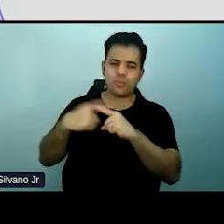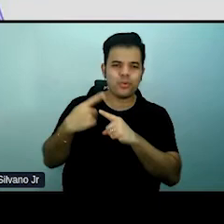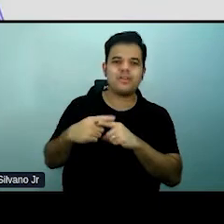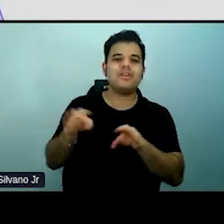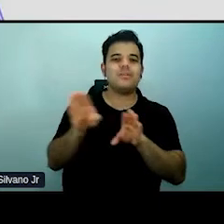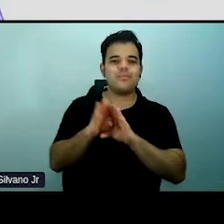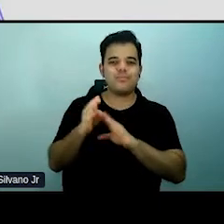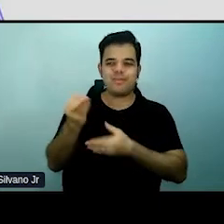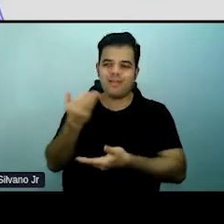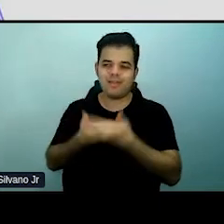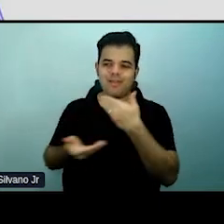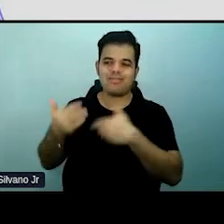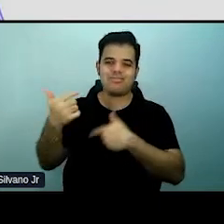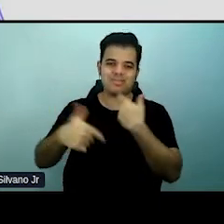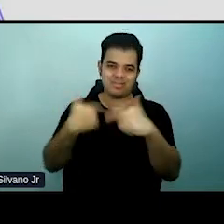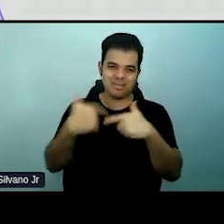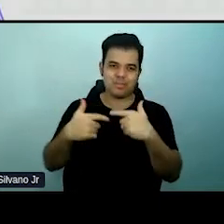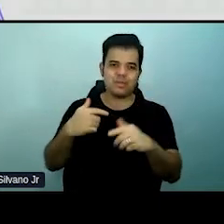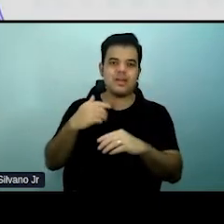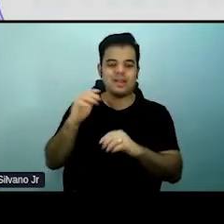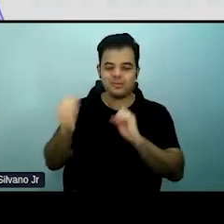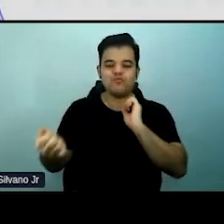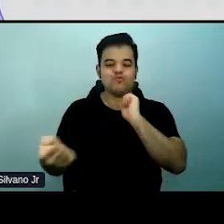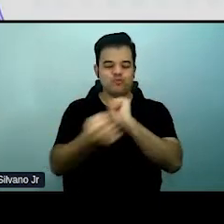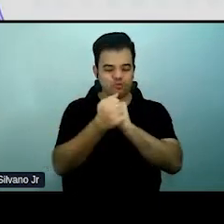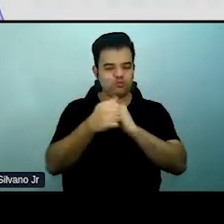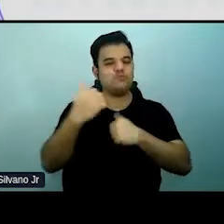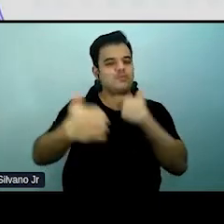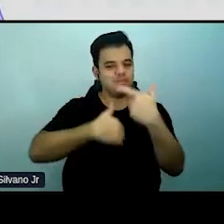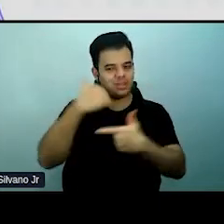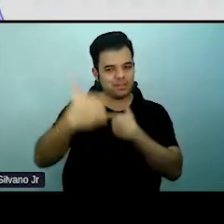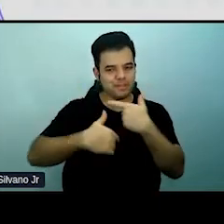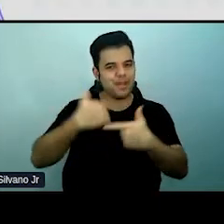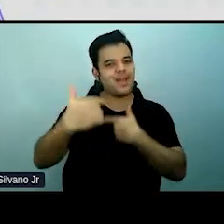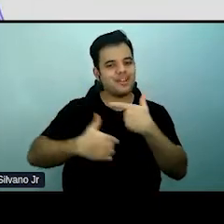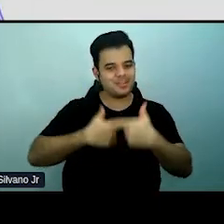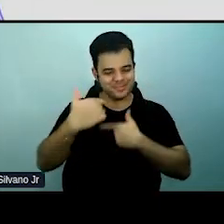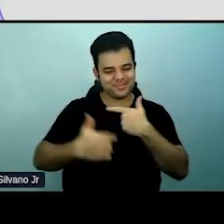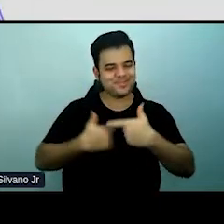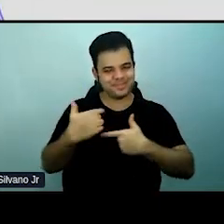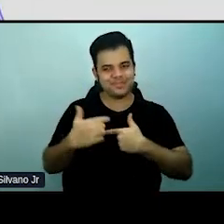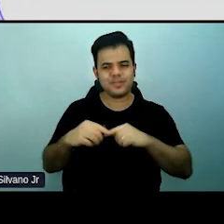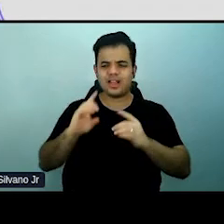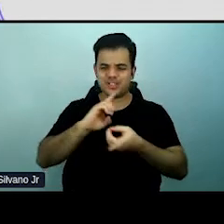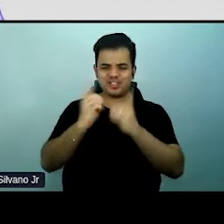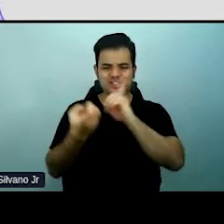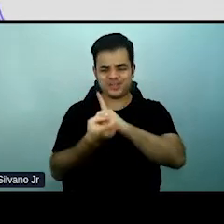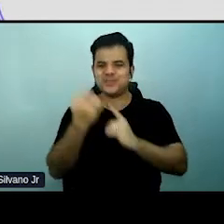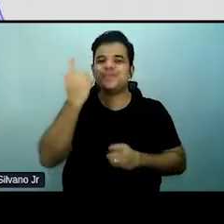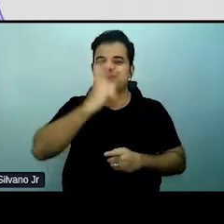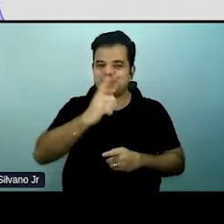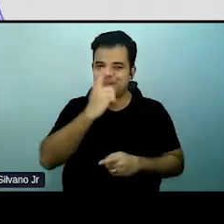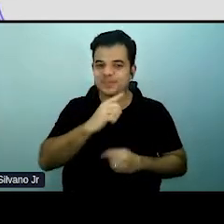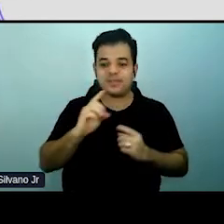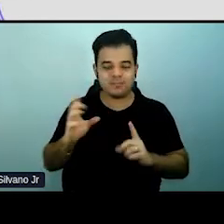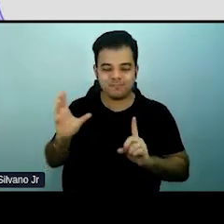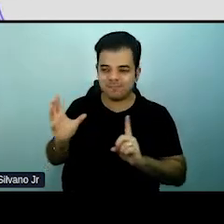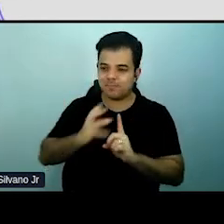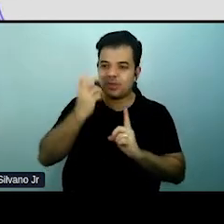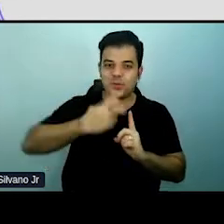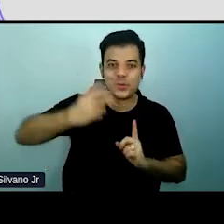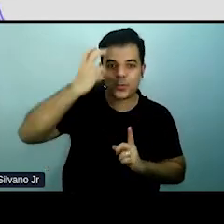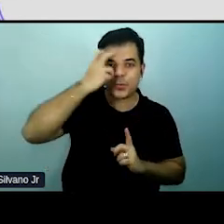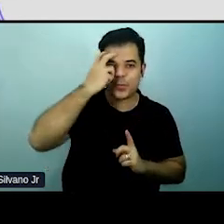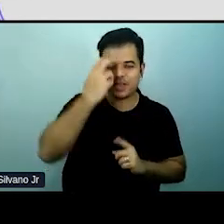consumiram o seu trabalho. E a gente faz isso em conjunto. Então, acho que isso é um trabalho, algo que é dinâmico, que normalmente tem um impacto